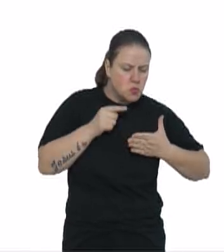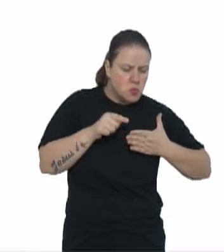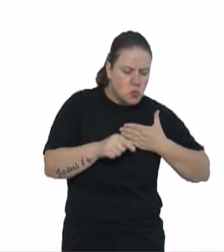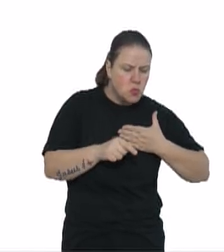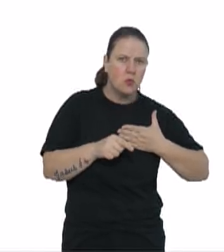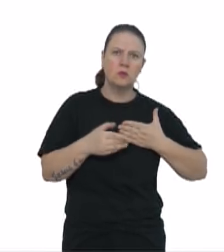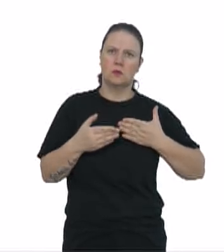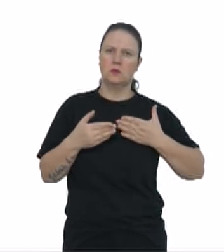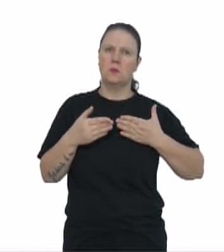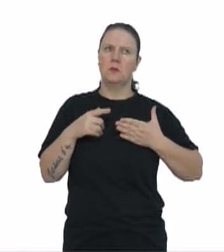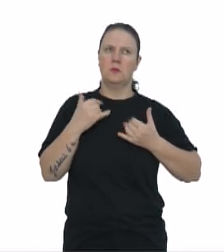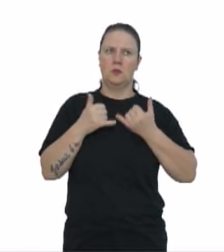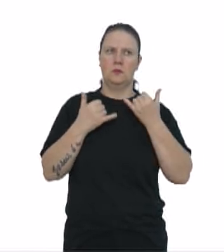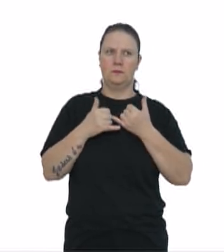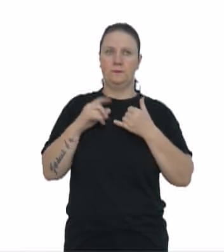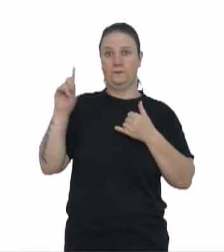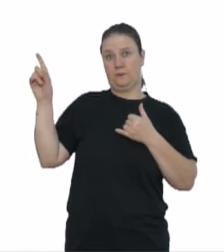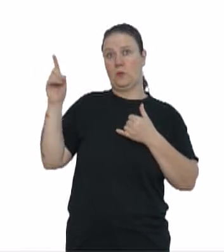Aqui mais sobre o artista.